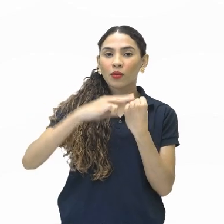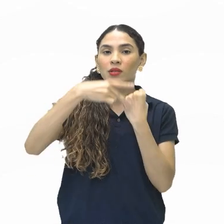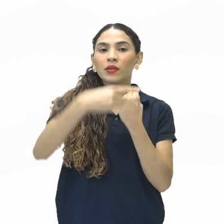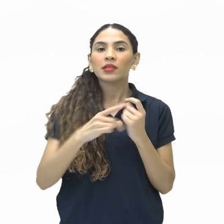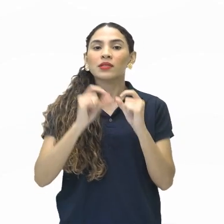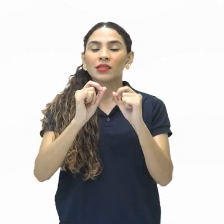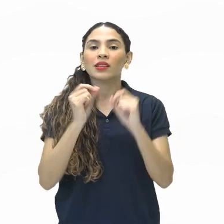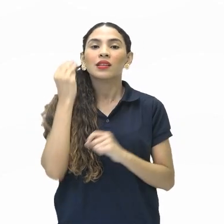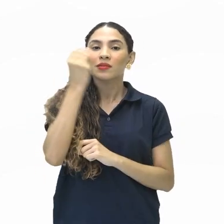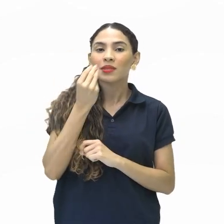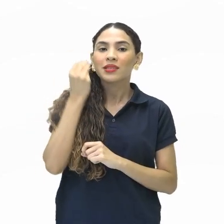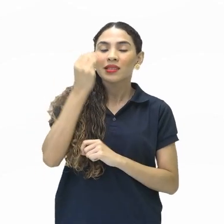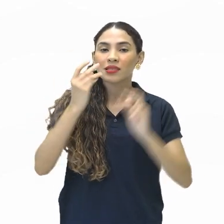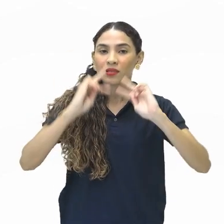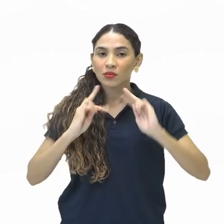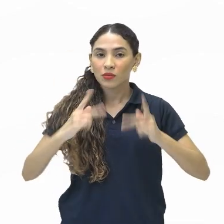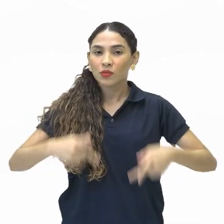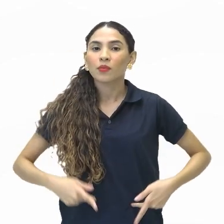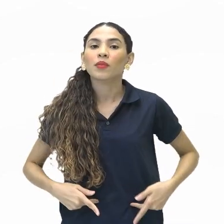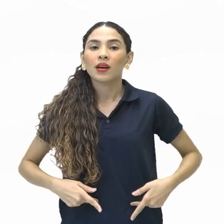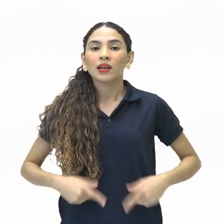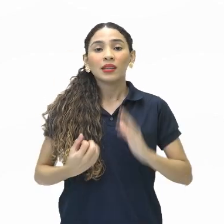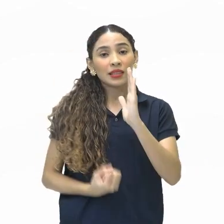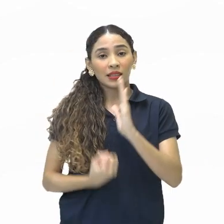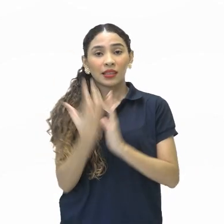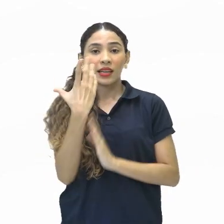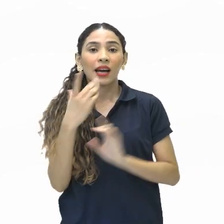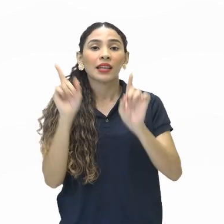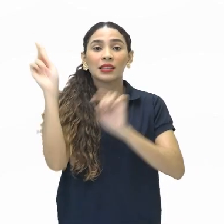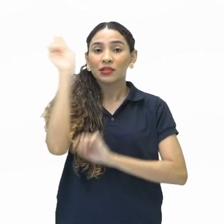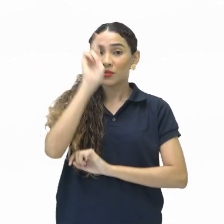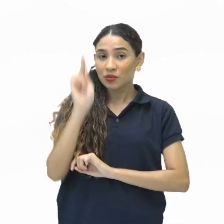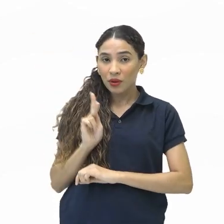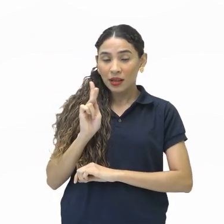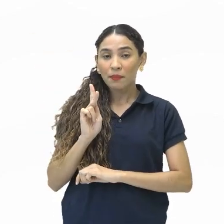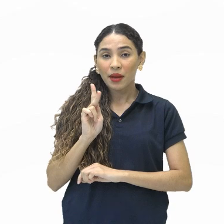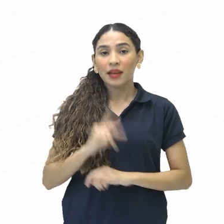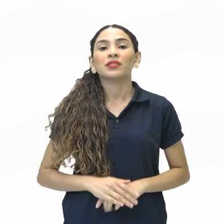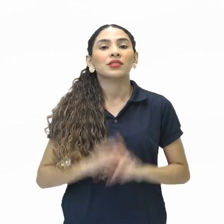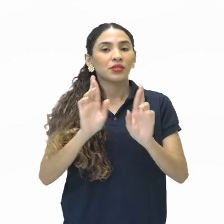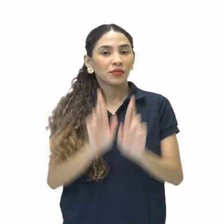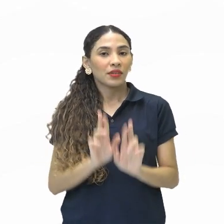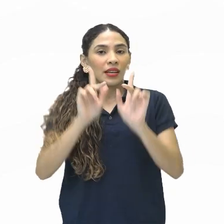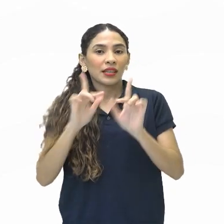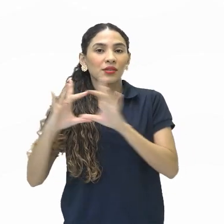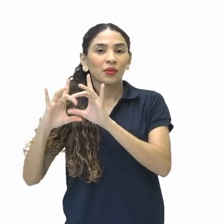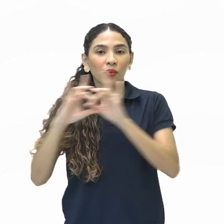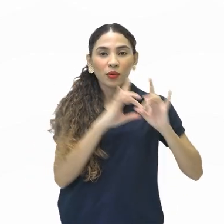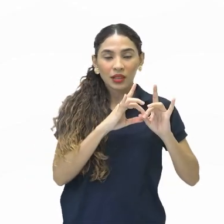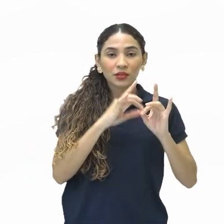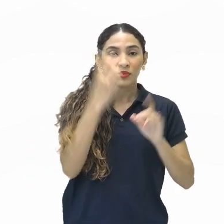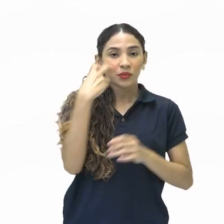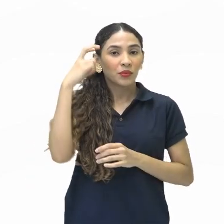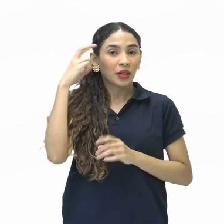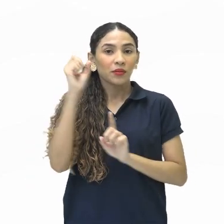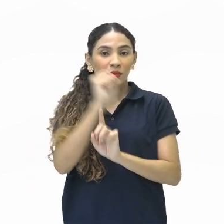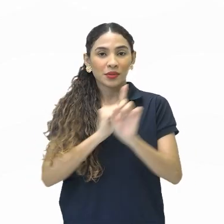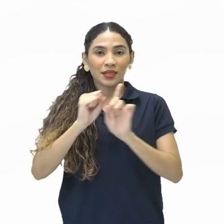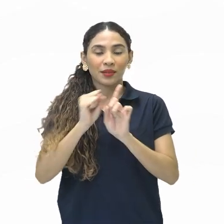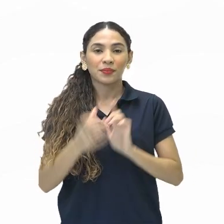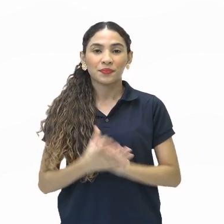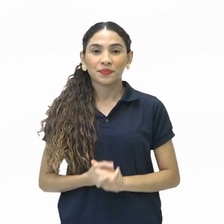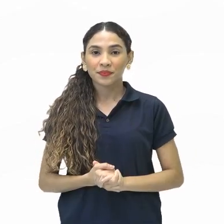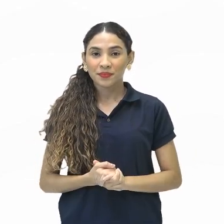de experiências humanas estabelecidas historicamente em diferentes contextos culturais e